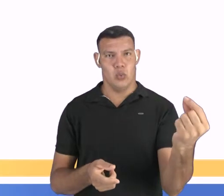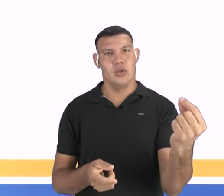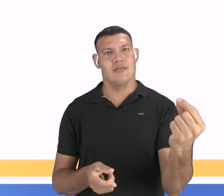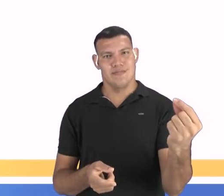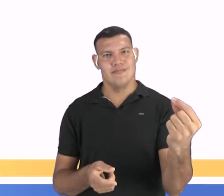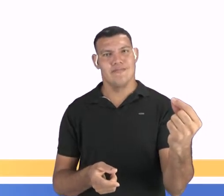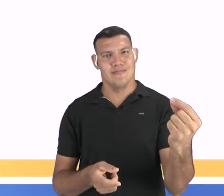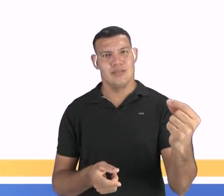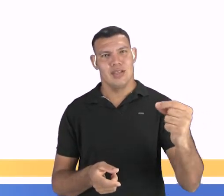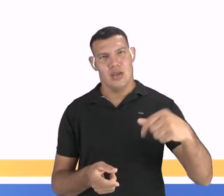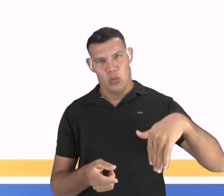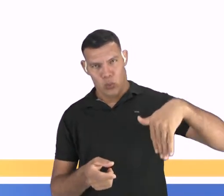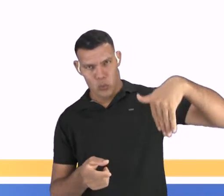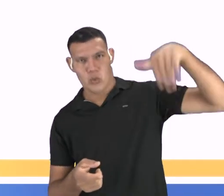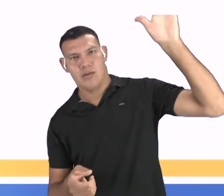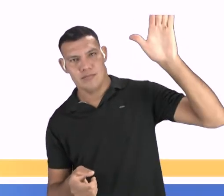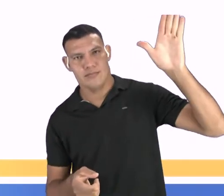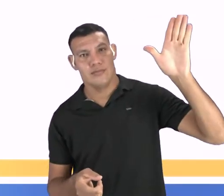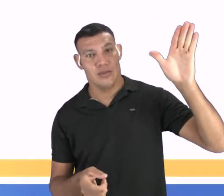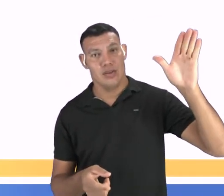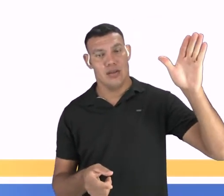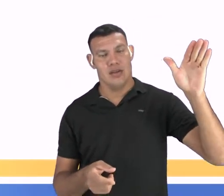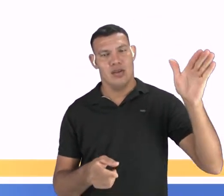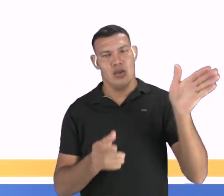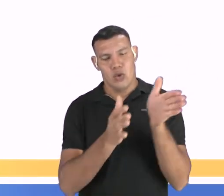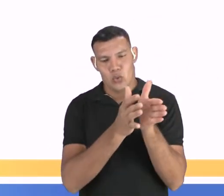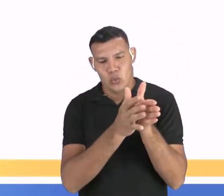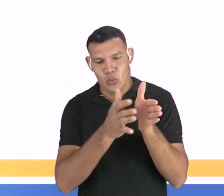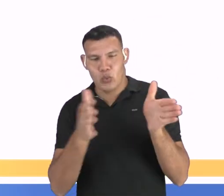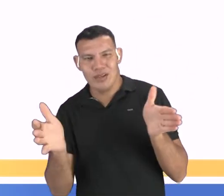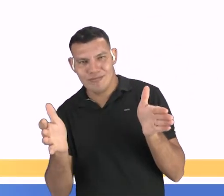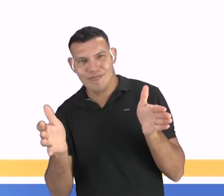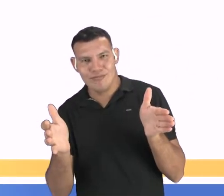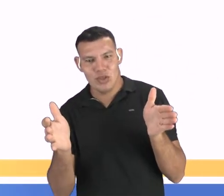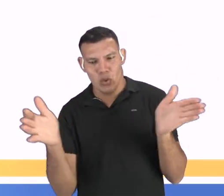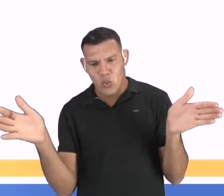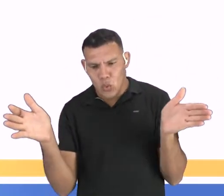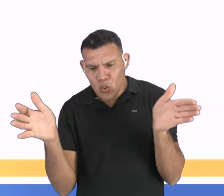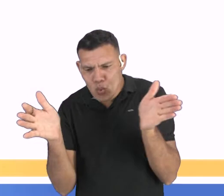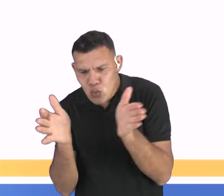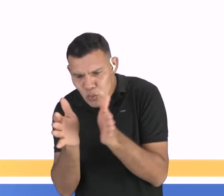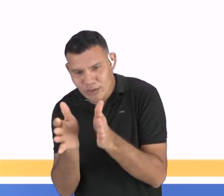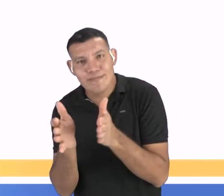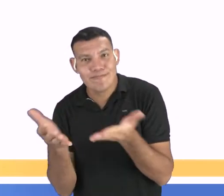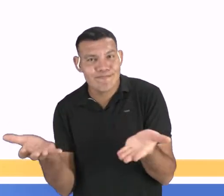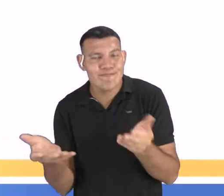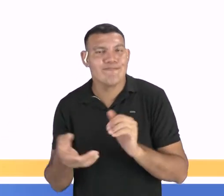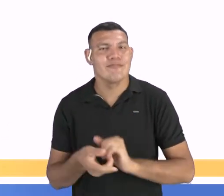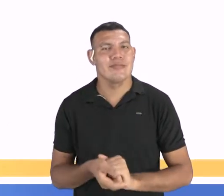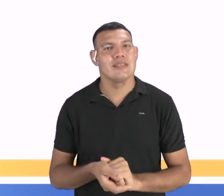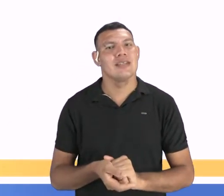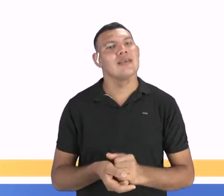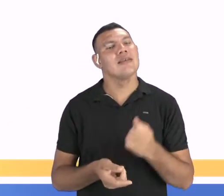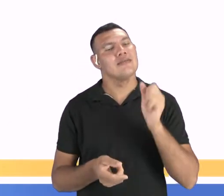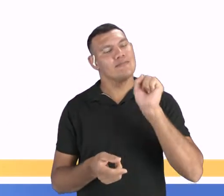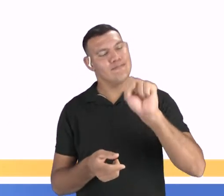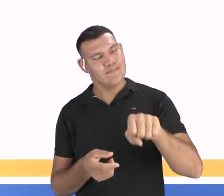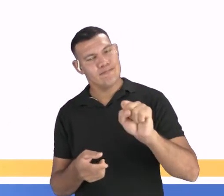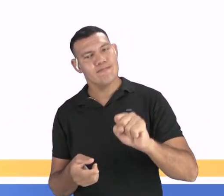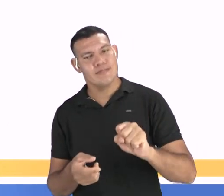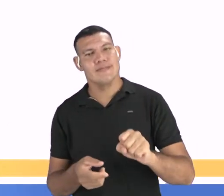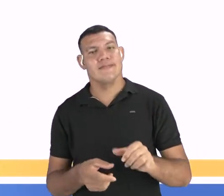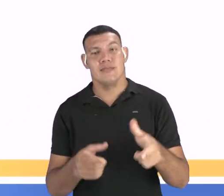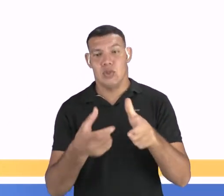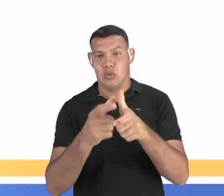com que o tempo gasto no percurso diminua, na mesma proporção, certo? Então, assim, eu posso dizer, né, que